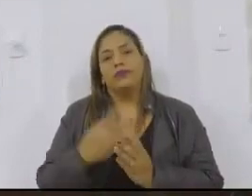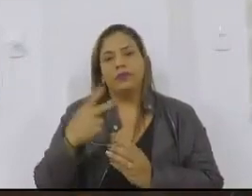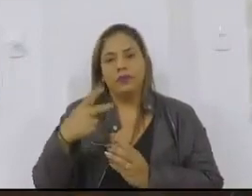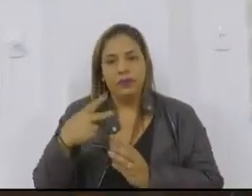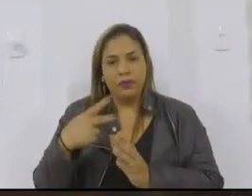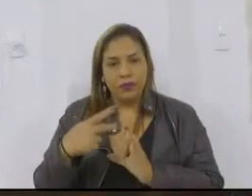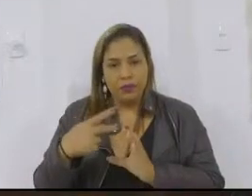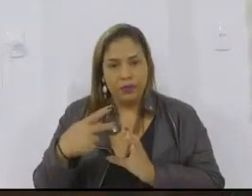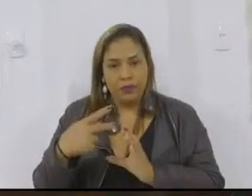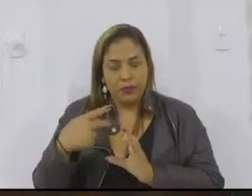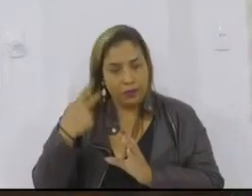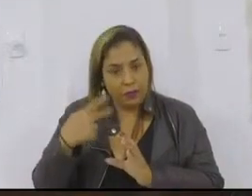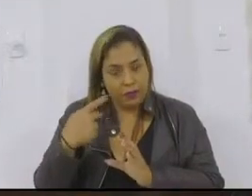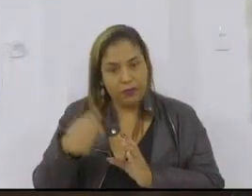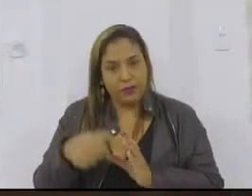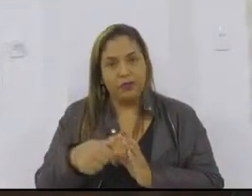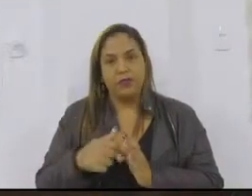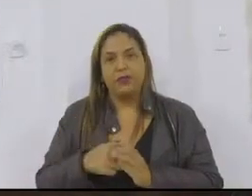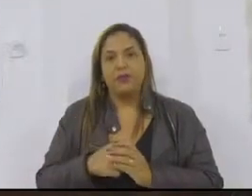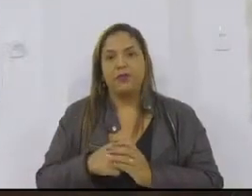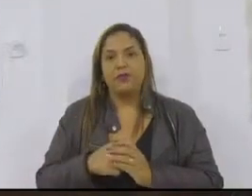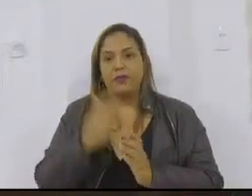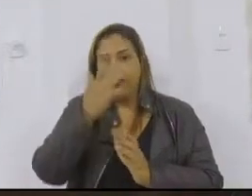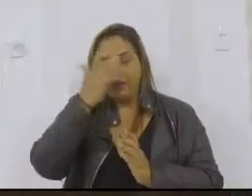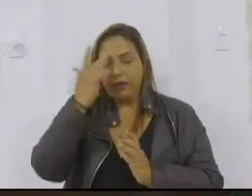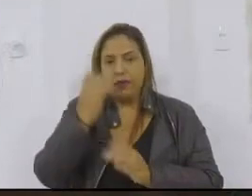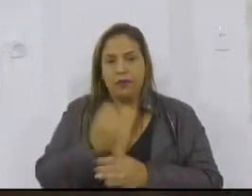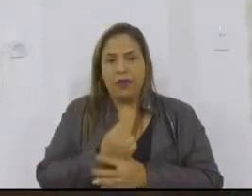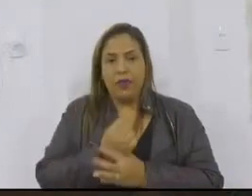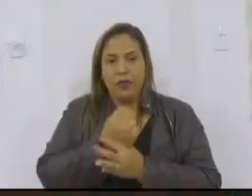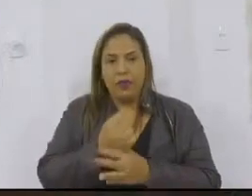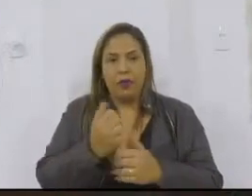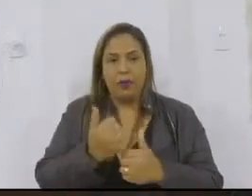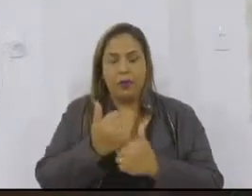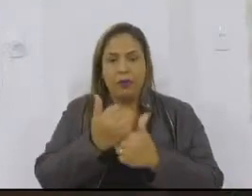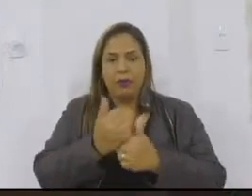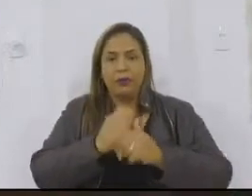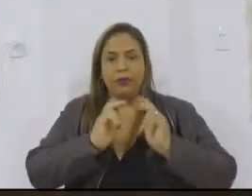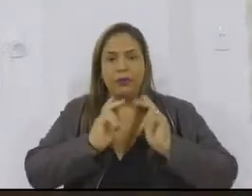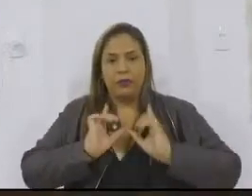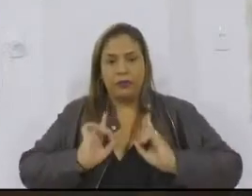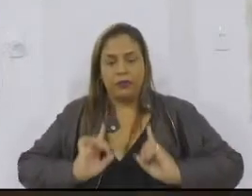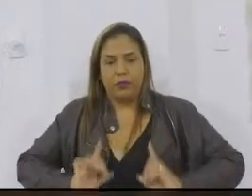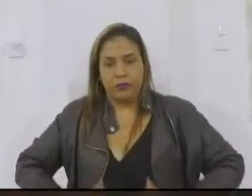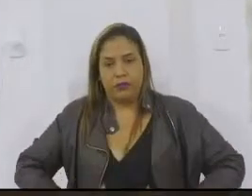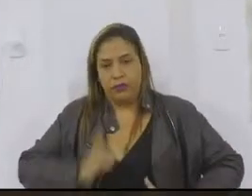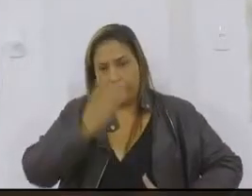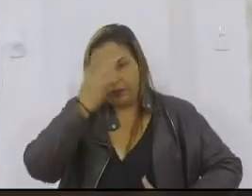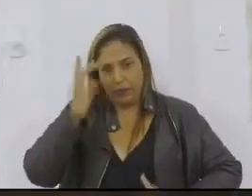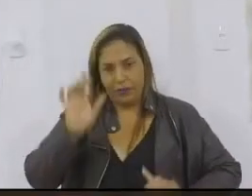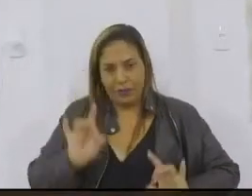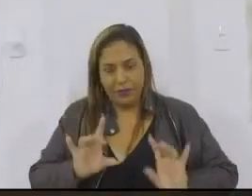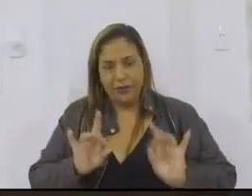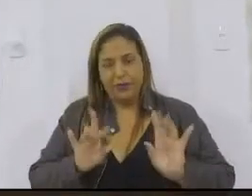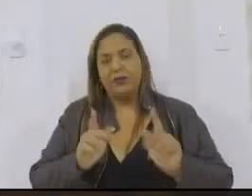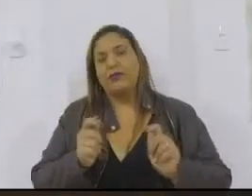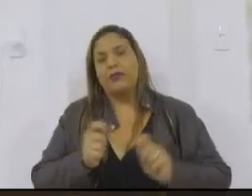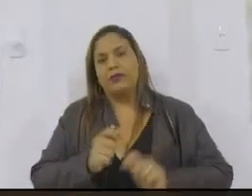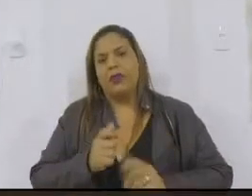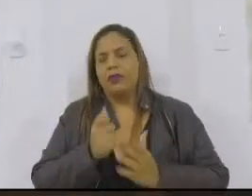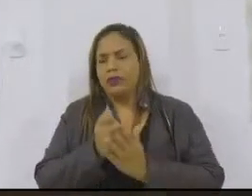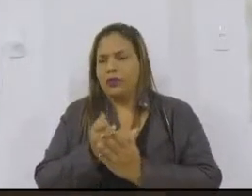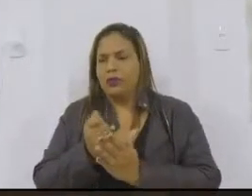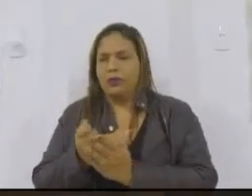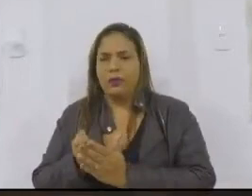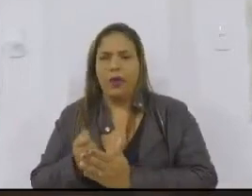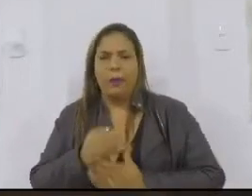ao trabalho dos portadores de deficiência. Várias empresas privadas e até pública contratam os deficientes para trabalhar, ainda